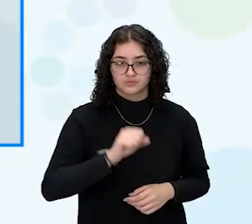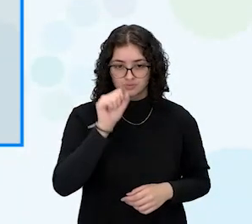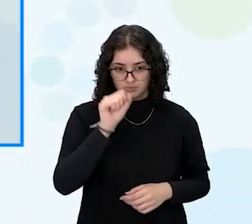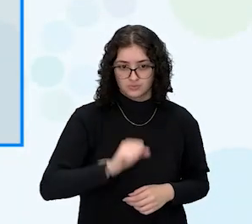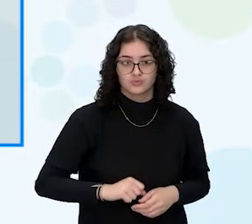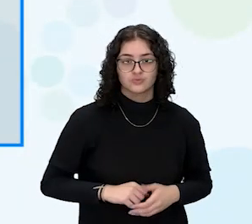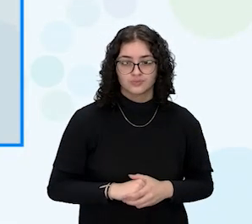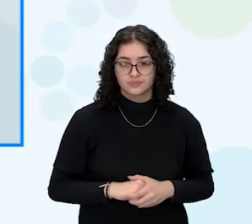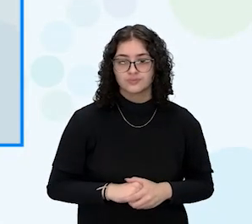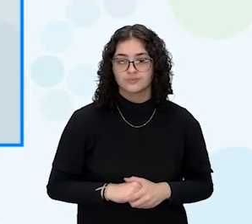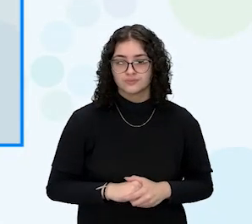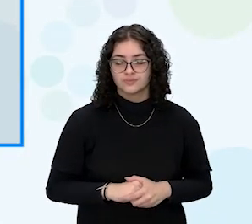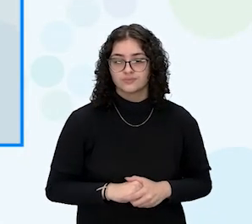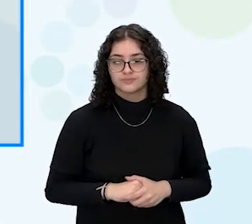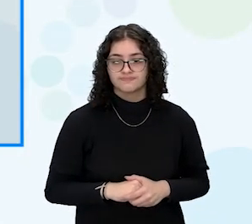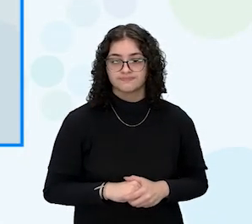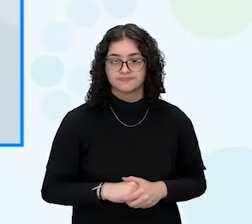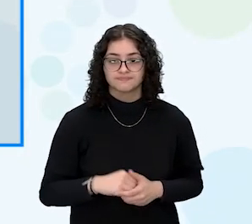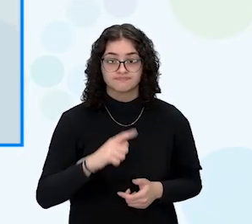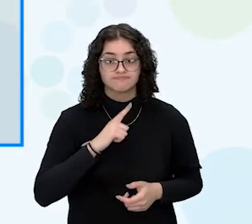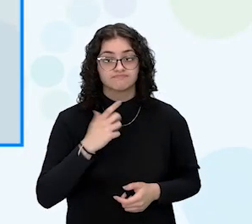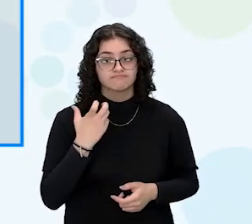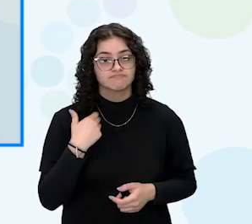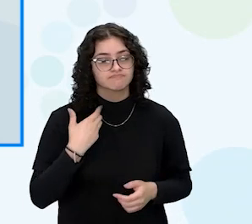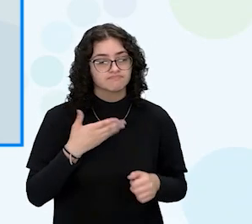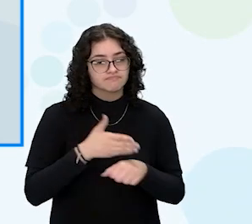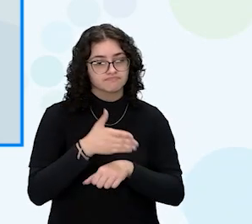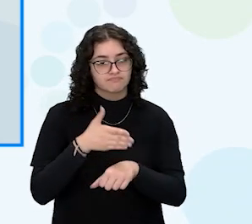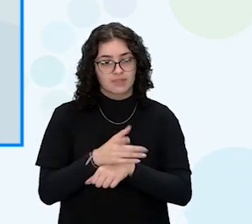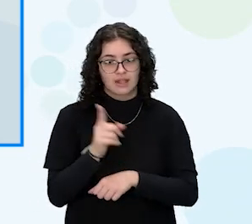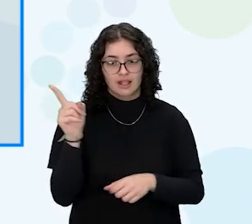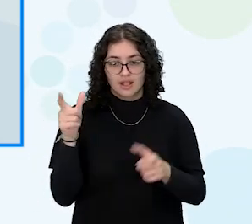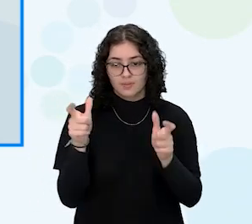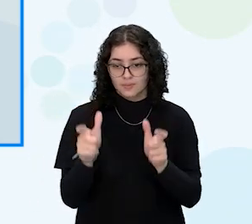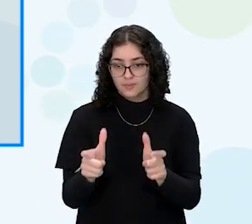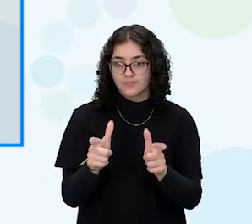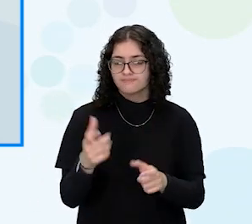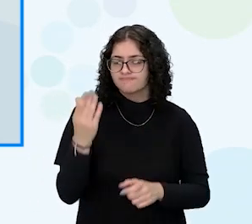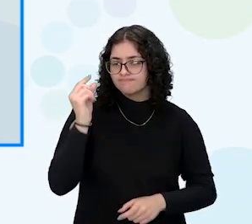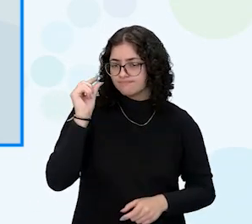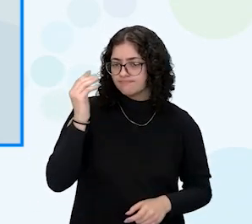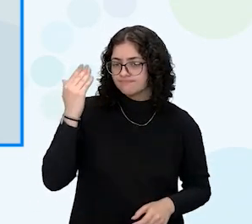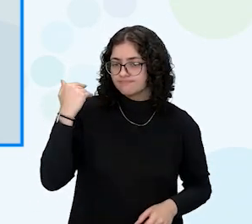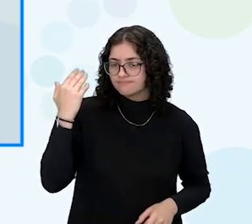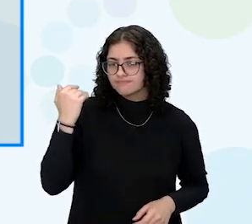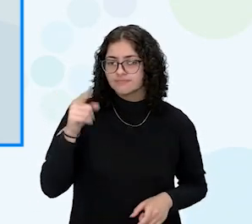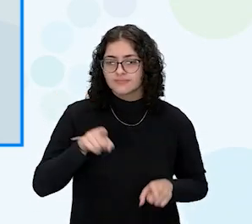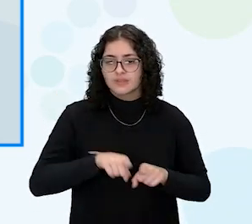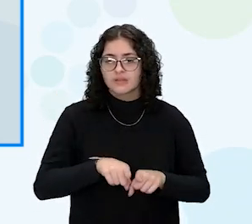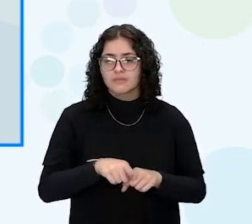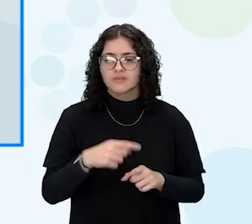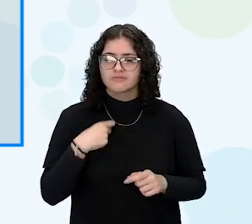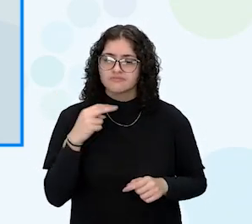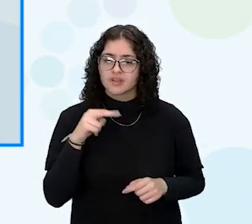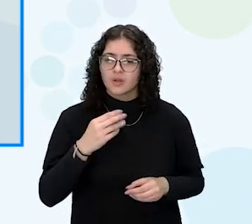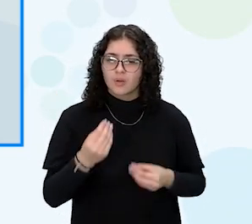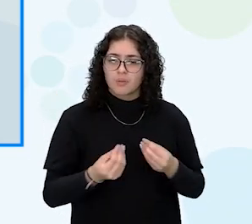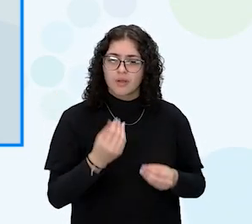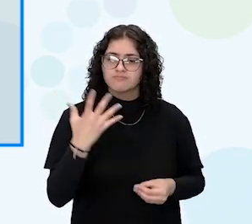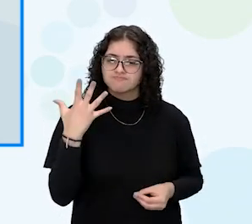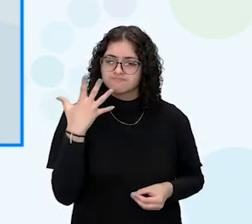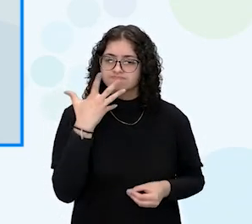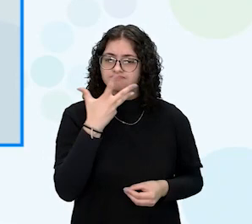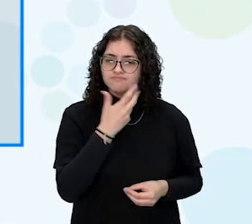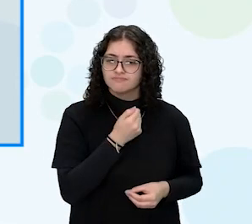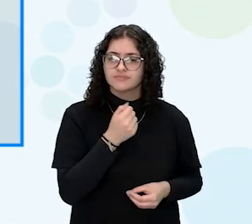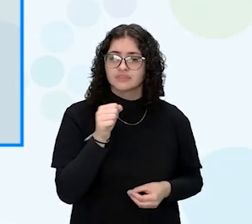tive aí a possibilidade de conhecer essa cidade mais recentemente e ver ali o quanto bonita ela é.